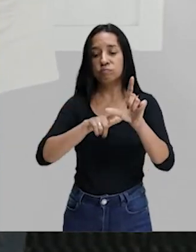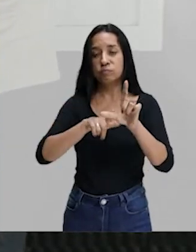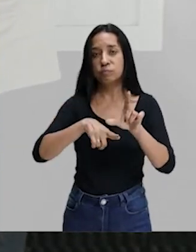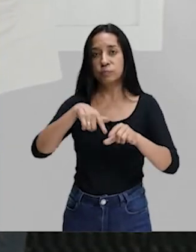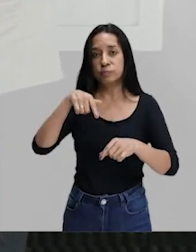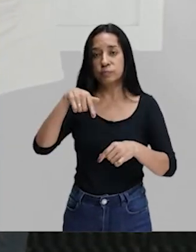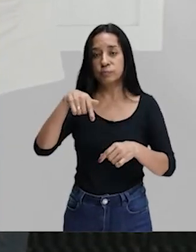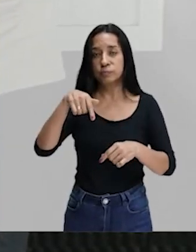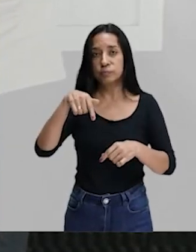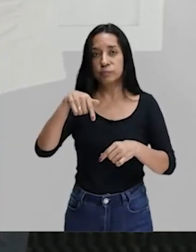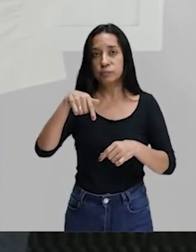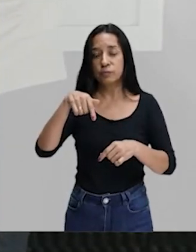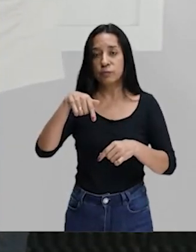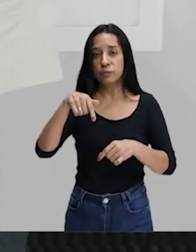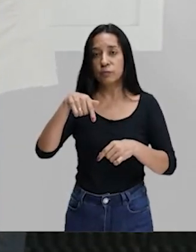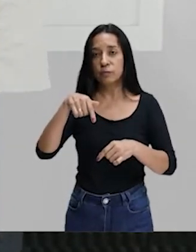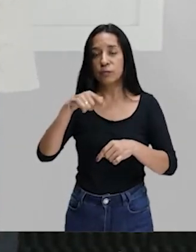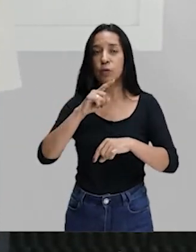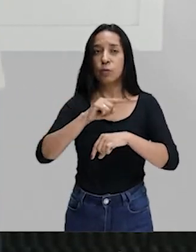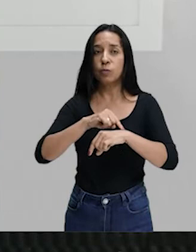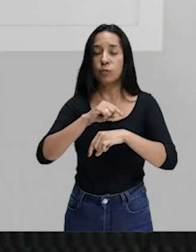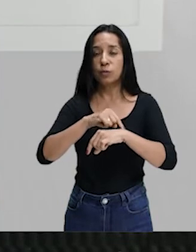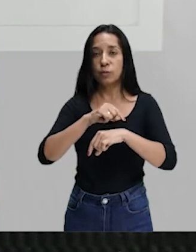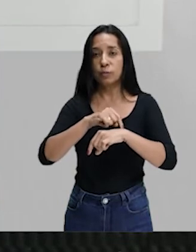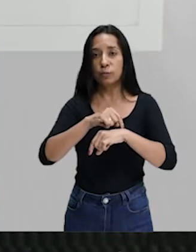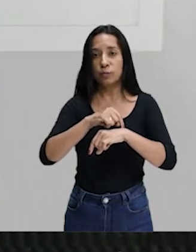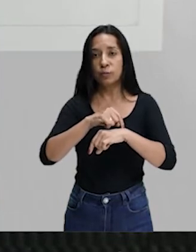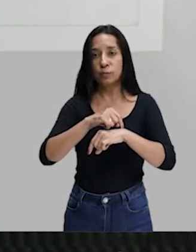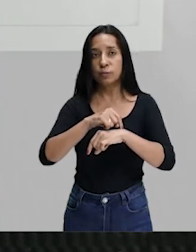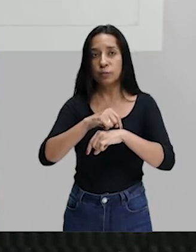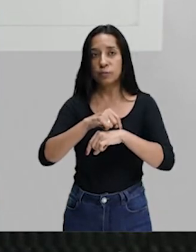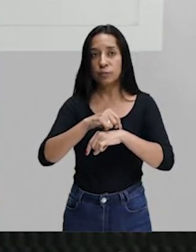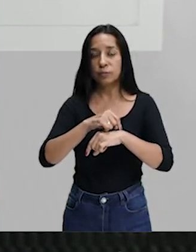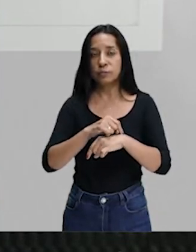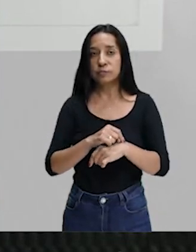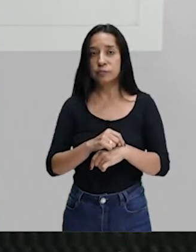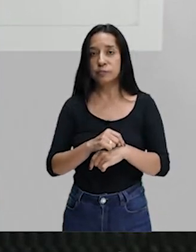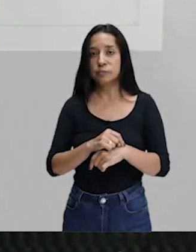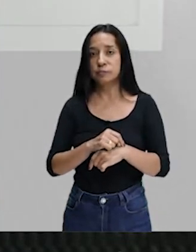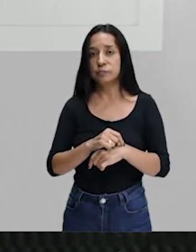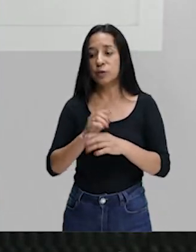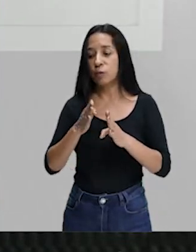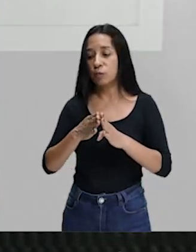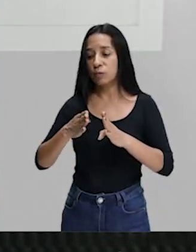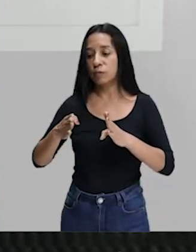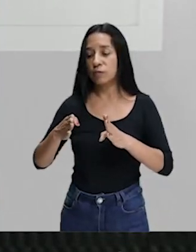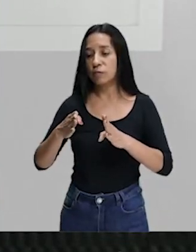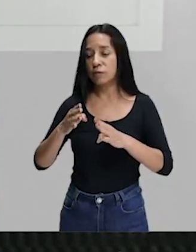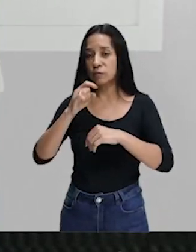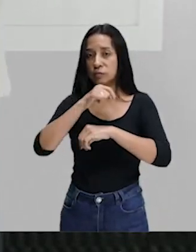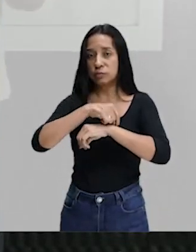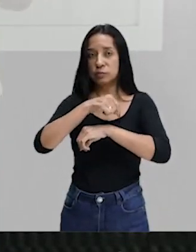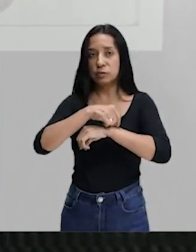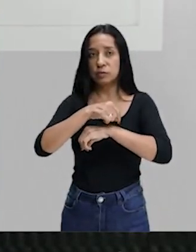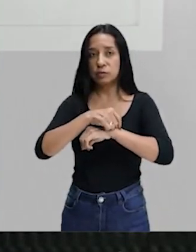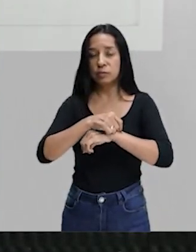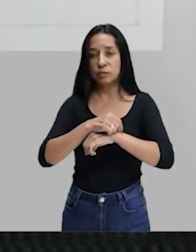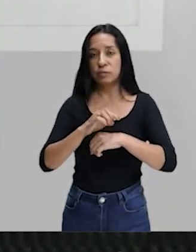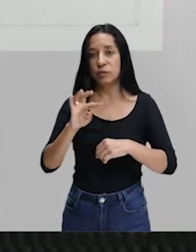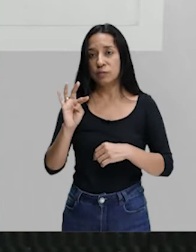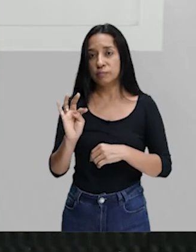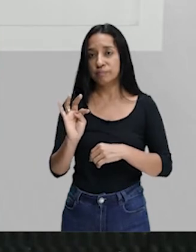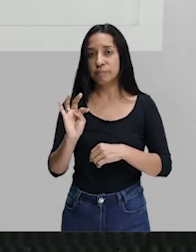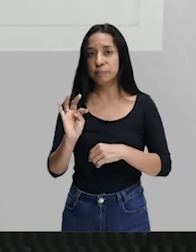E o tempo, certo? Intervalo de tempo, né? Que vai levar para